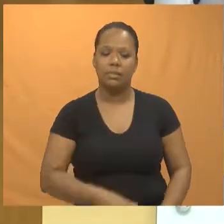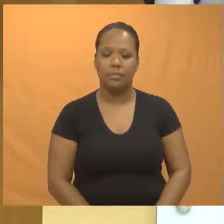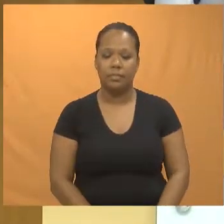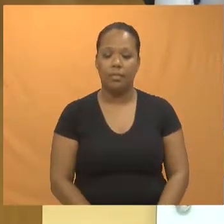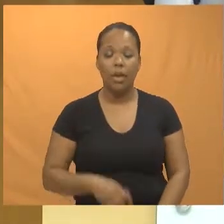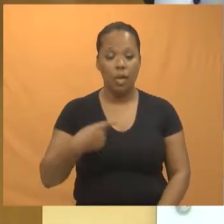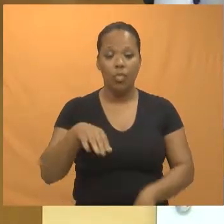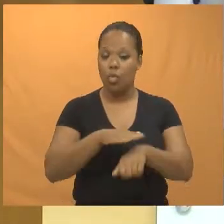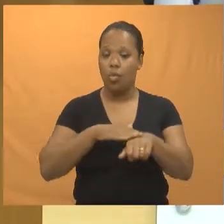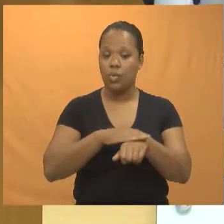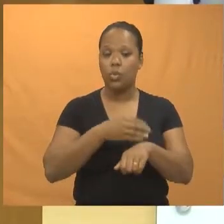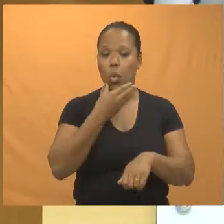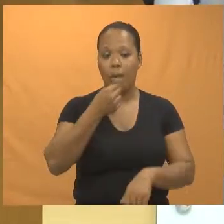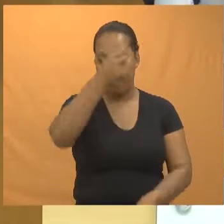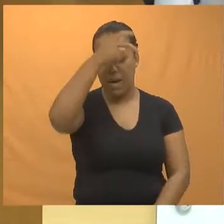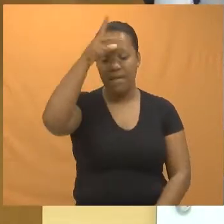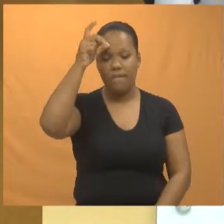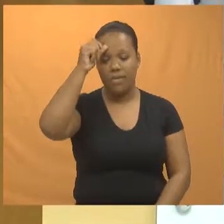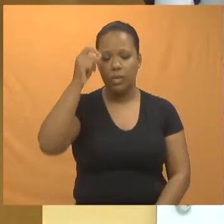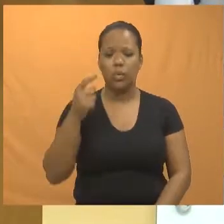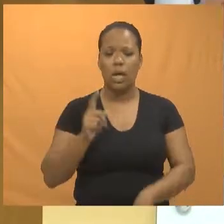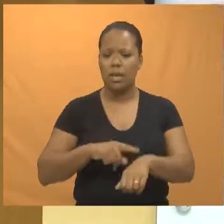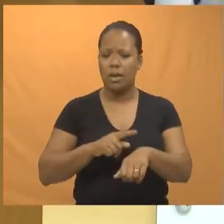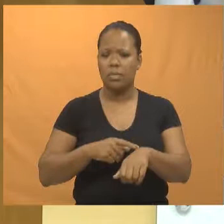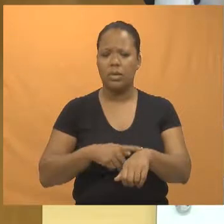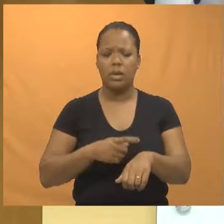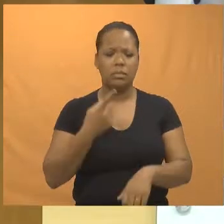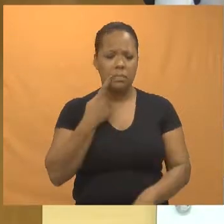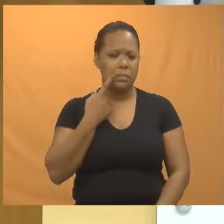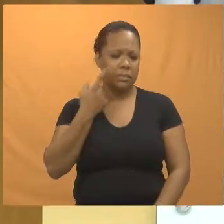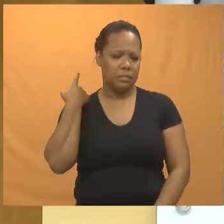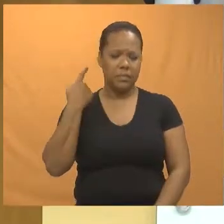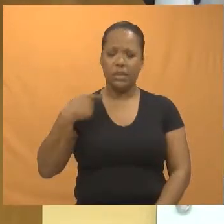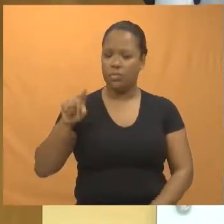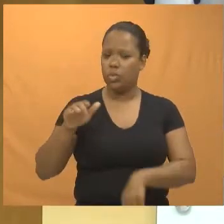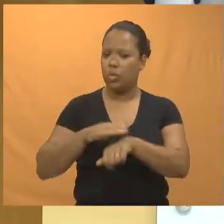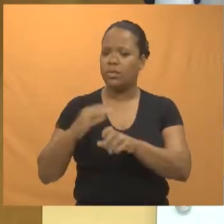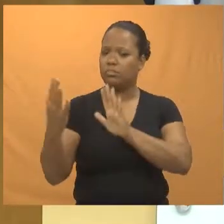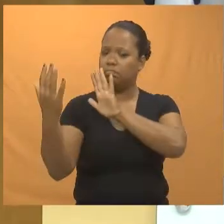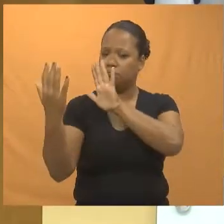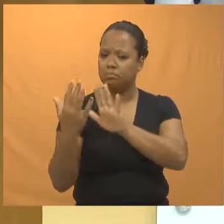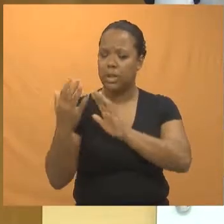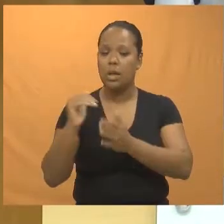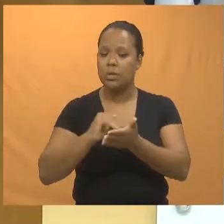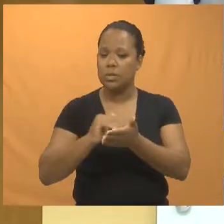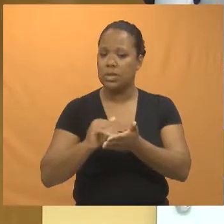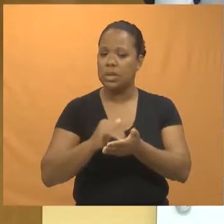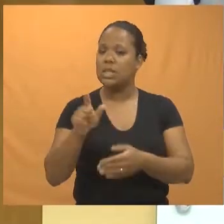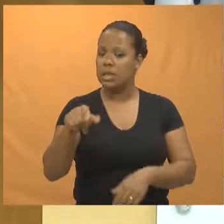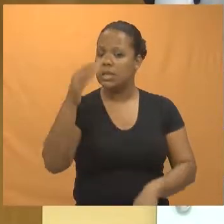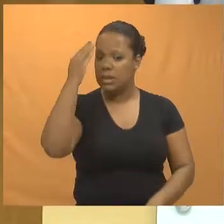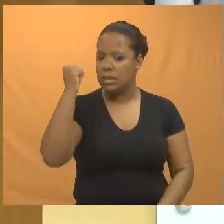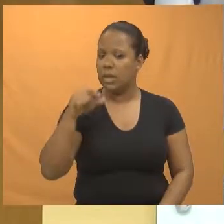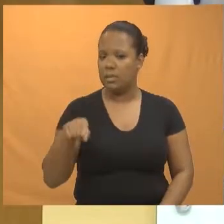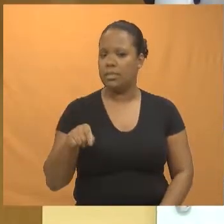Eu tive conversando com o prefeito há pouco tempo, e vocês sabem, né, vocês, vereadores, e o secretário também, que está